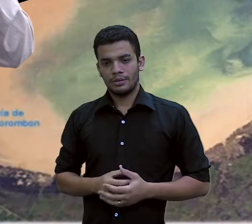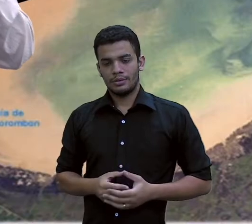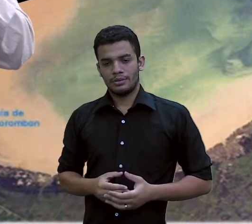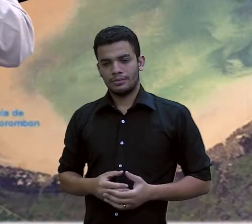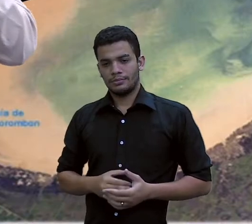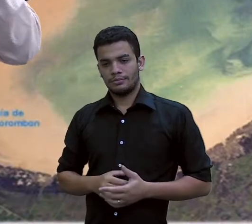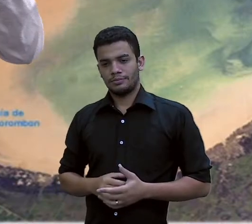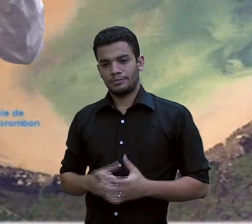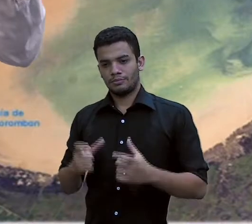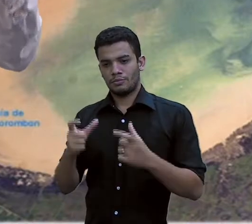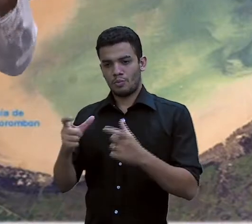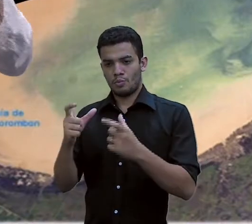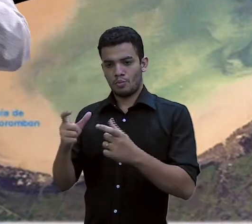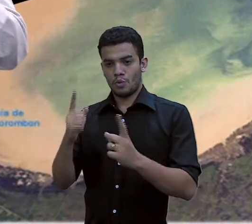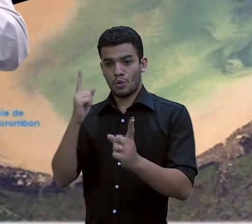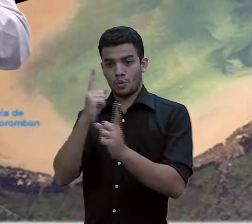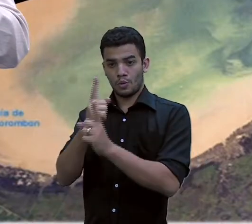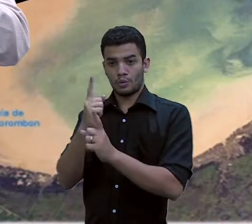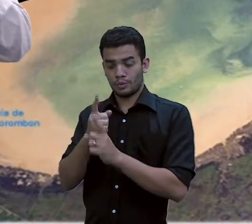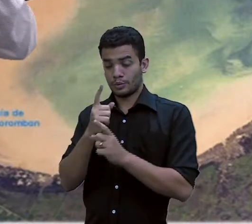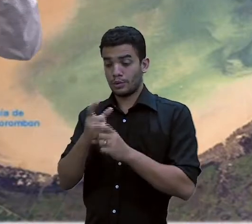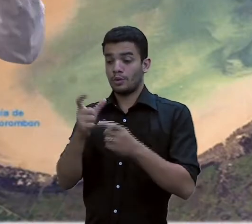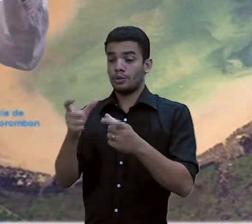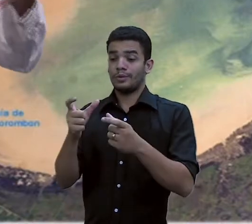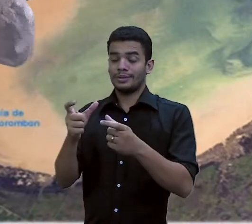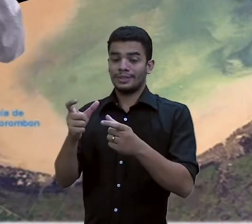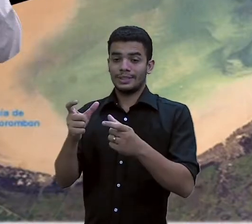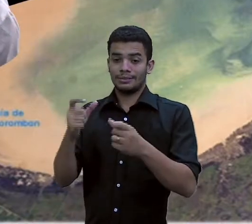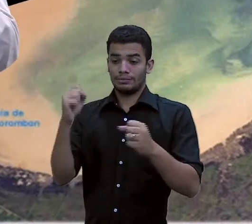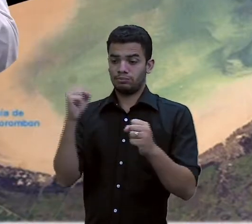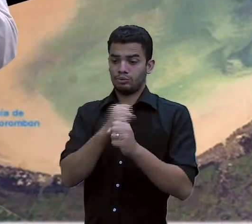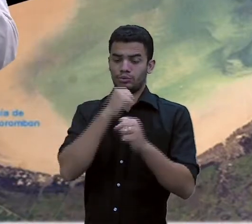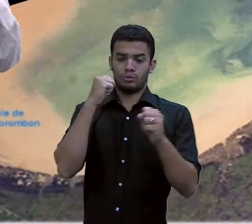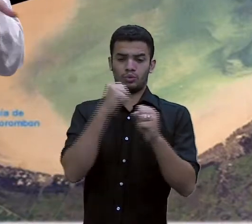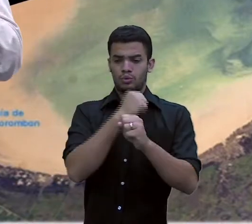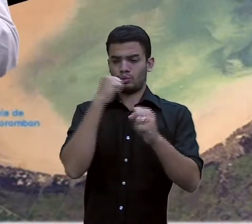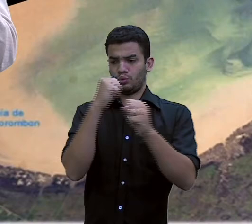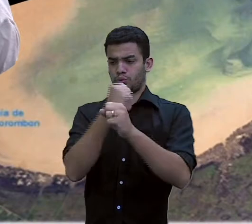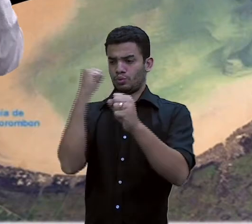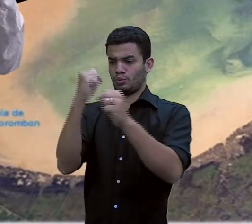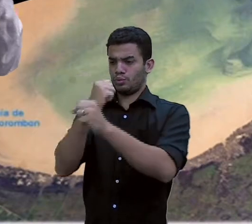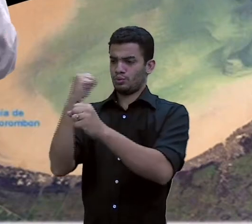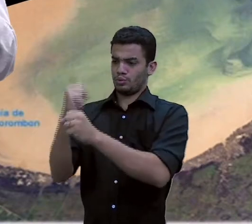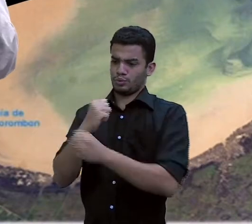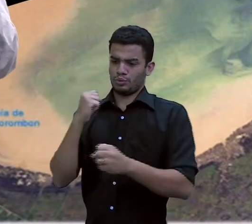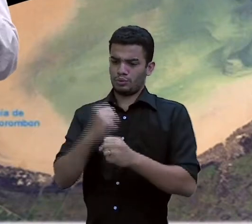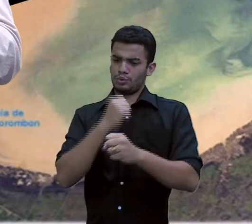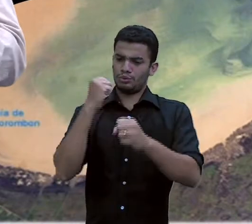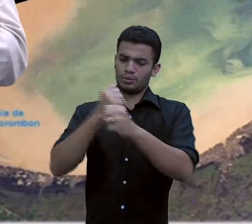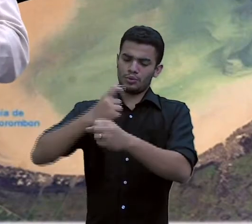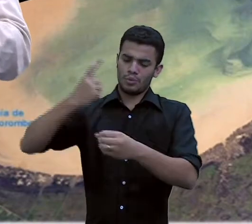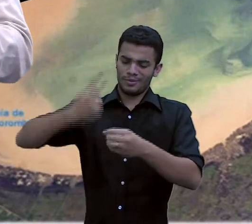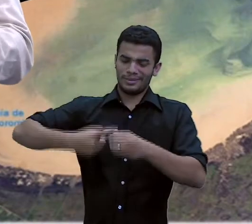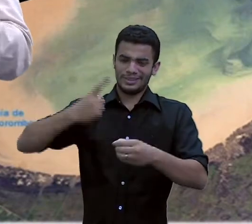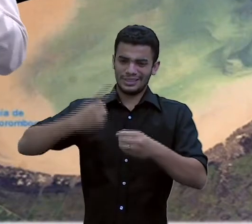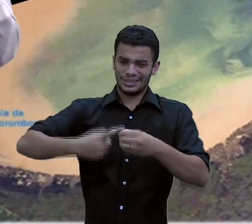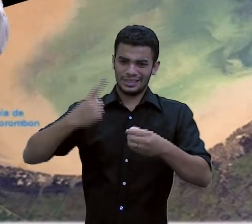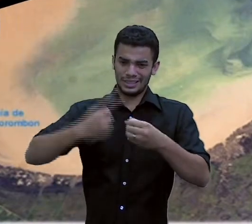Para encontrar um sítio cômodo, né? Um lugar para construir uma cidade ou uma fortaleza, e